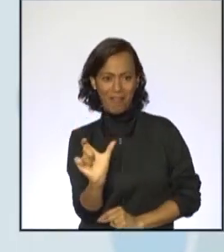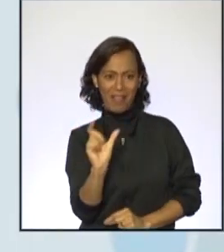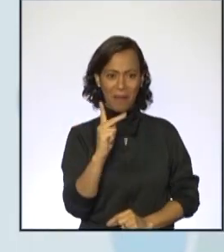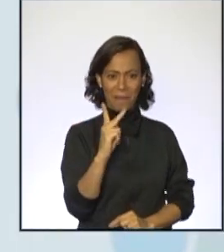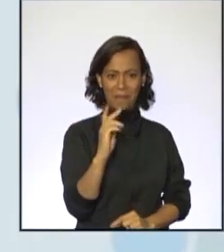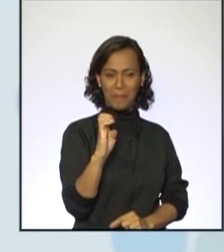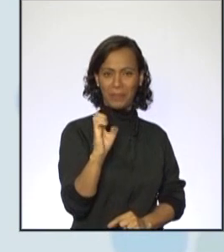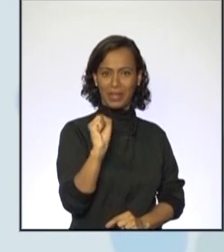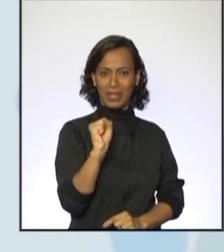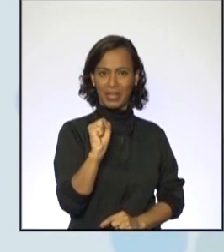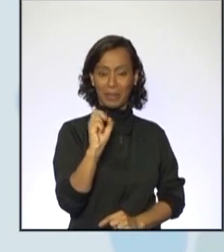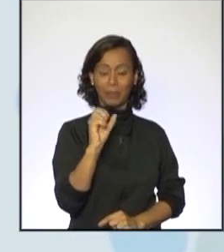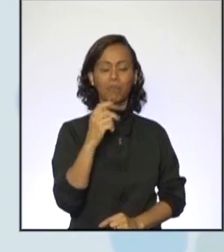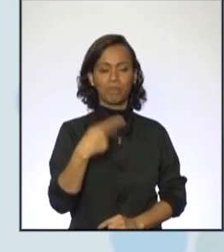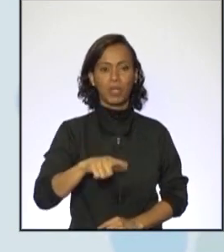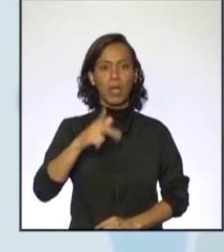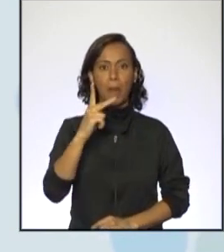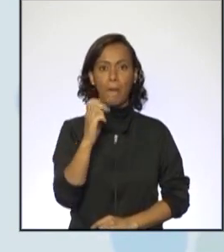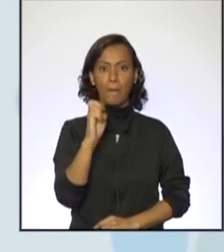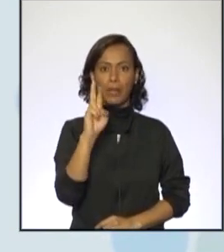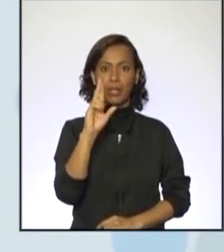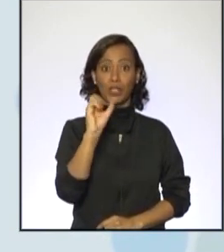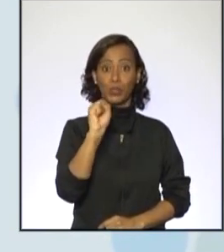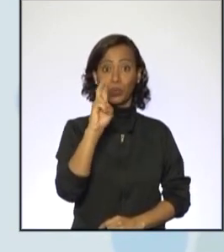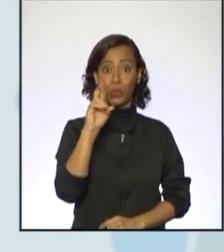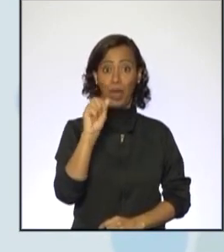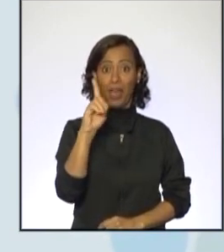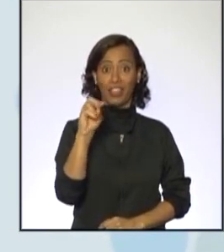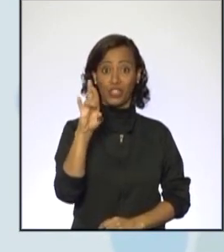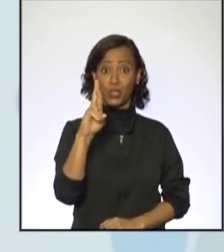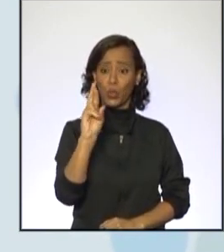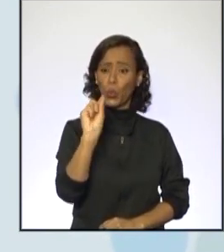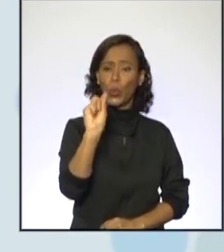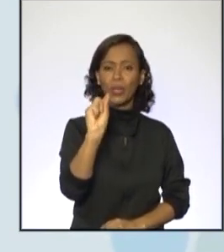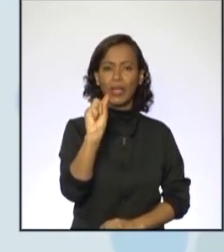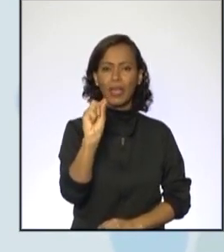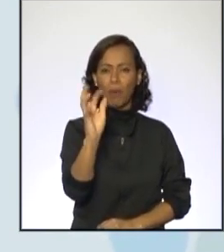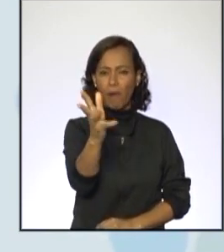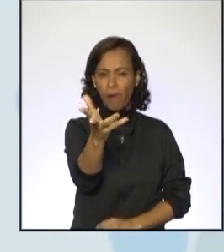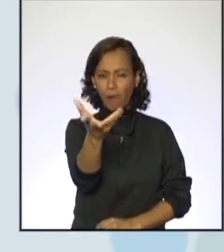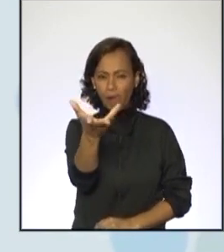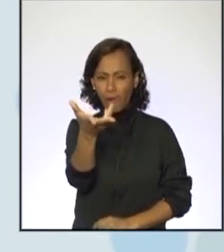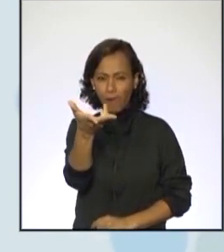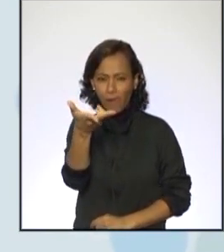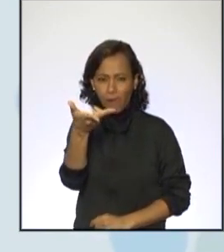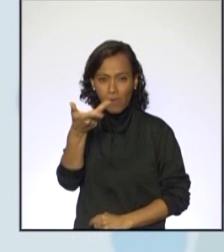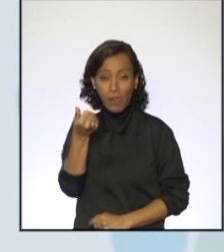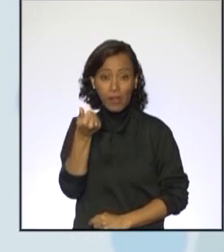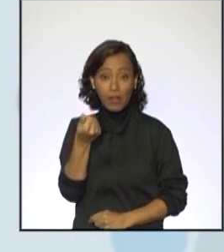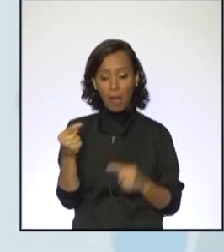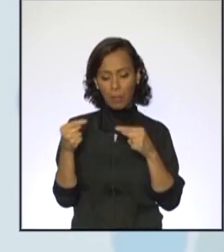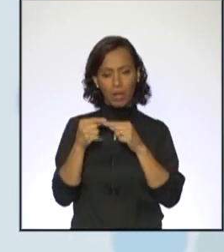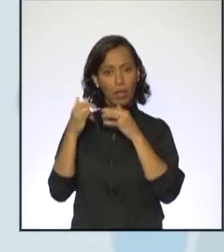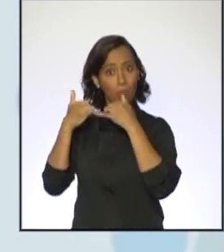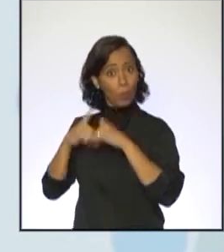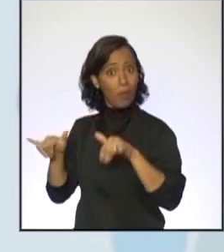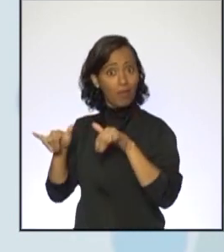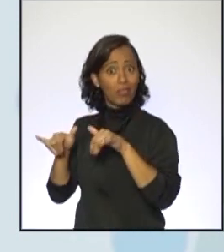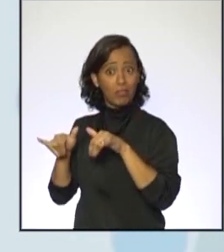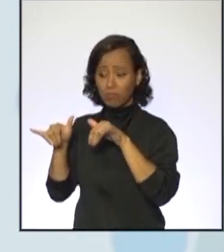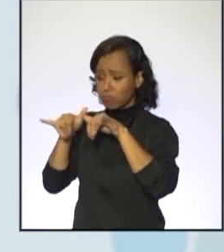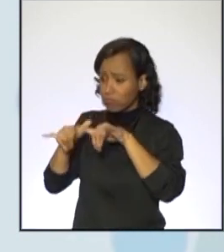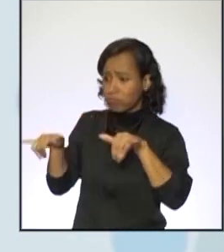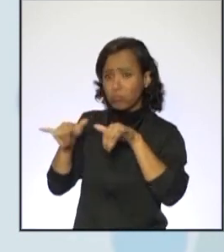É a motivação desejável para estimular alguém a adquirir algo. Na propaganda, por exemplo, as